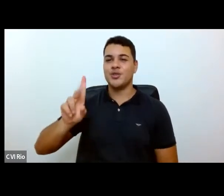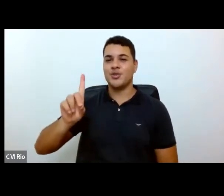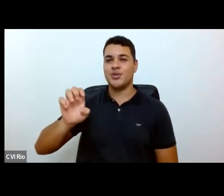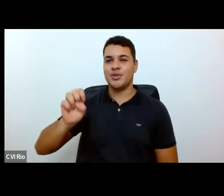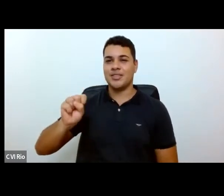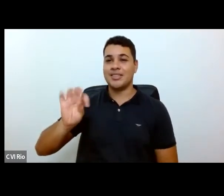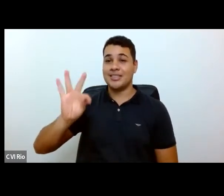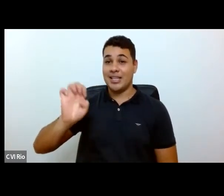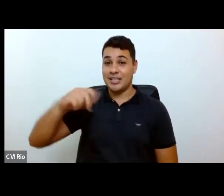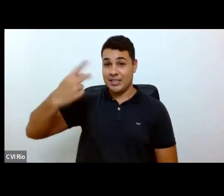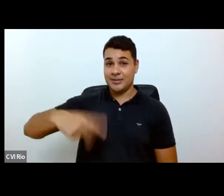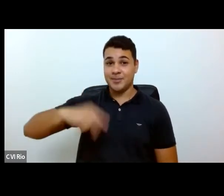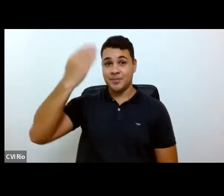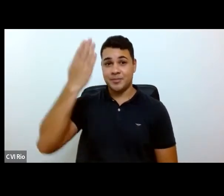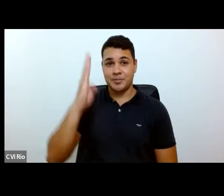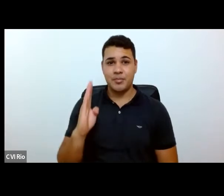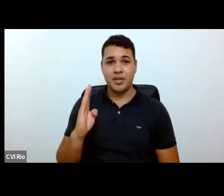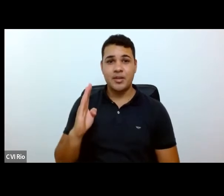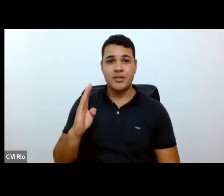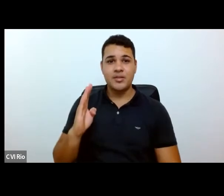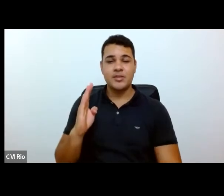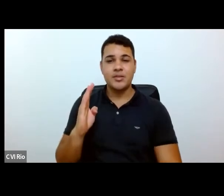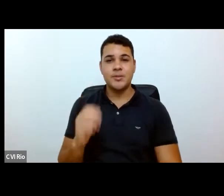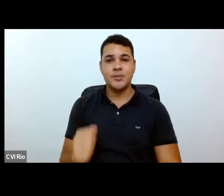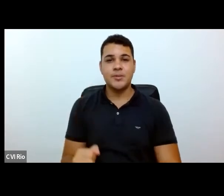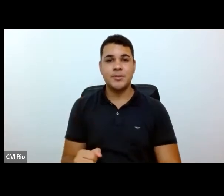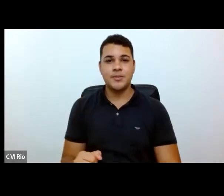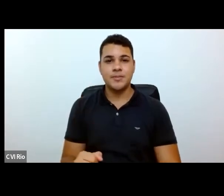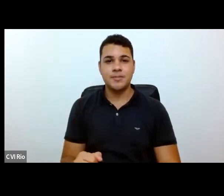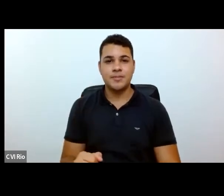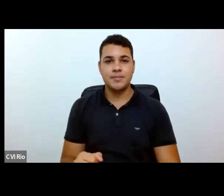torno de 70 povos indígenas.